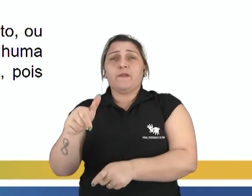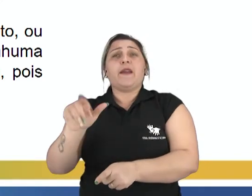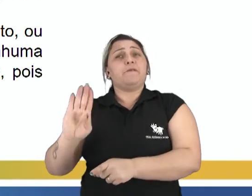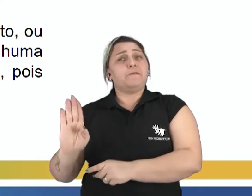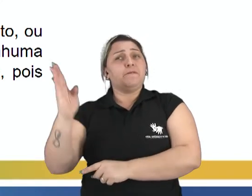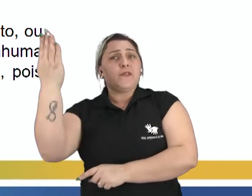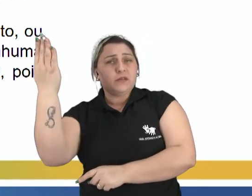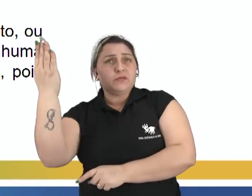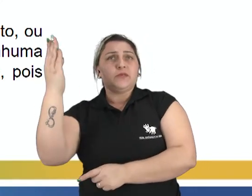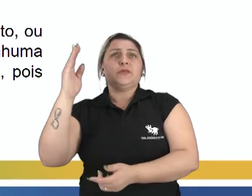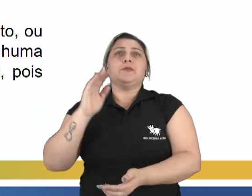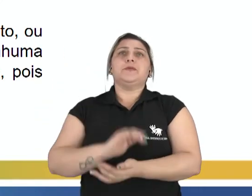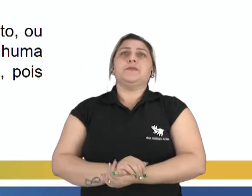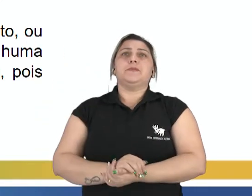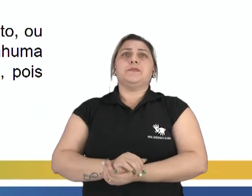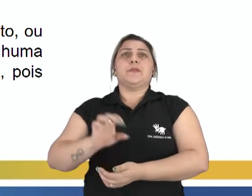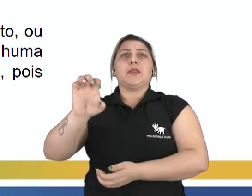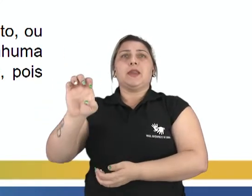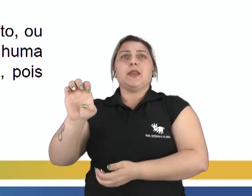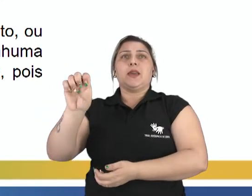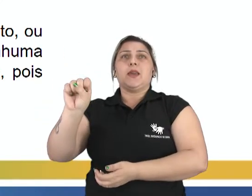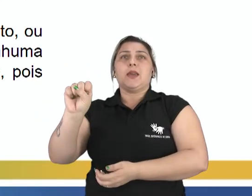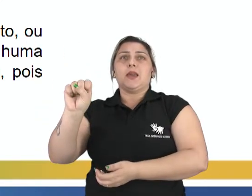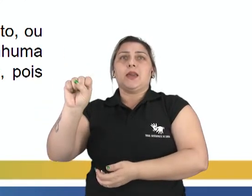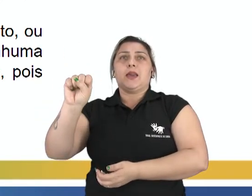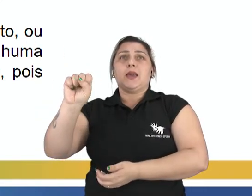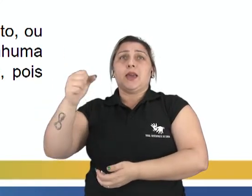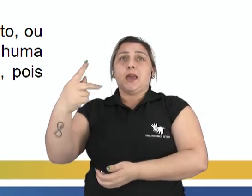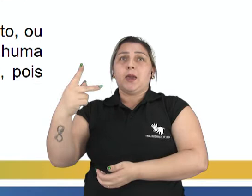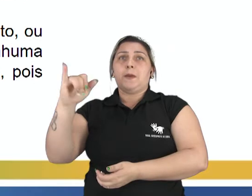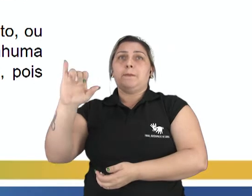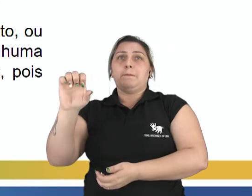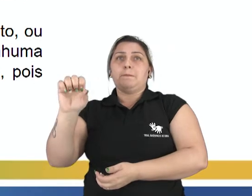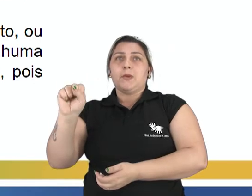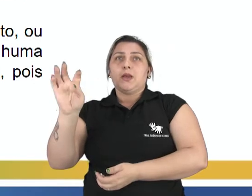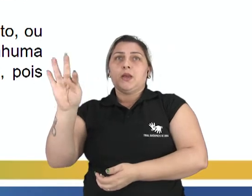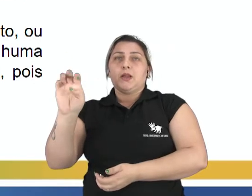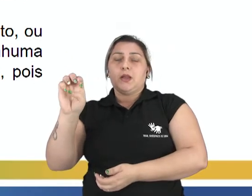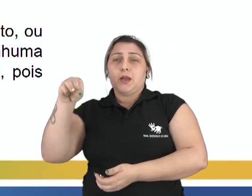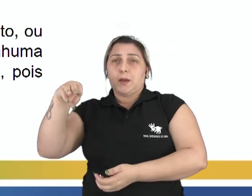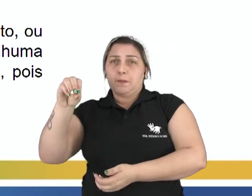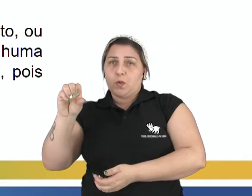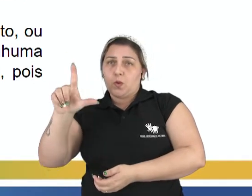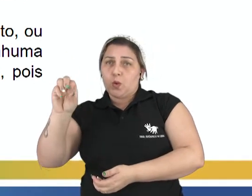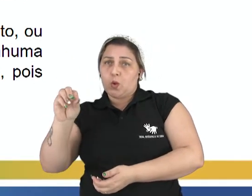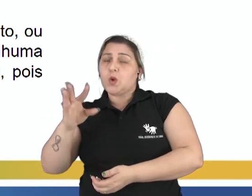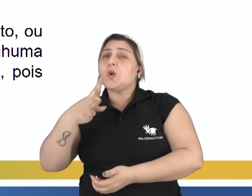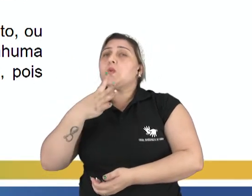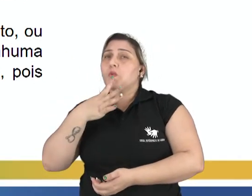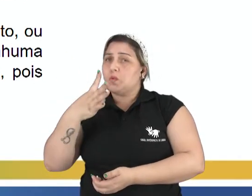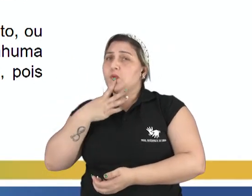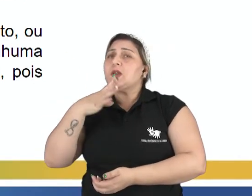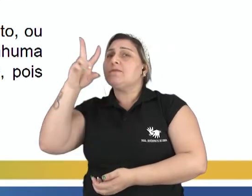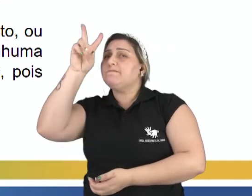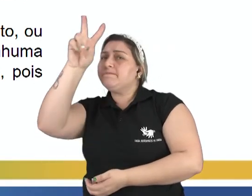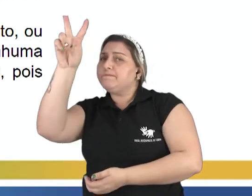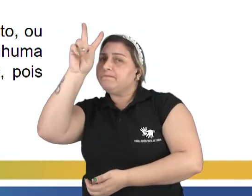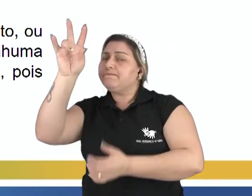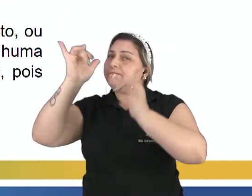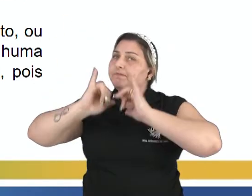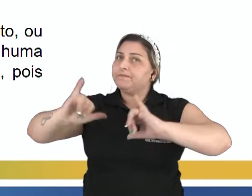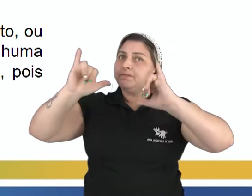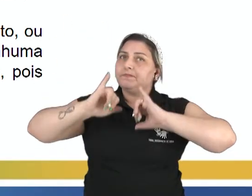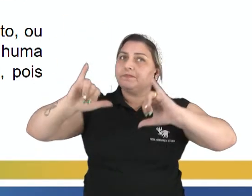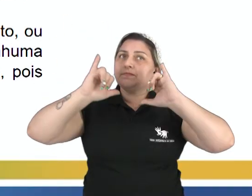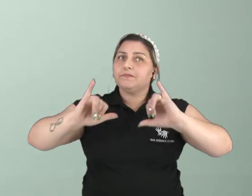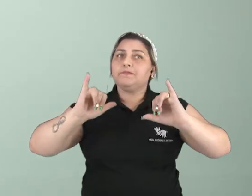vista epistemológico. Tá? O que seria isso? Daquilo que se conhece sobre aquela história, sobre aquela notícia,